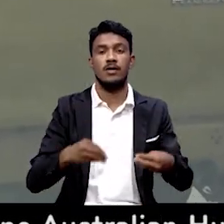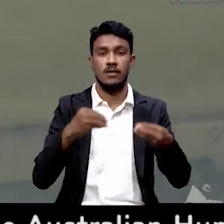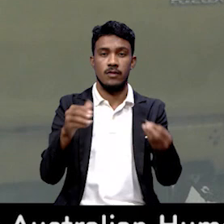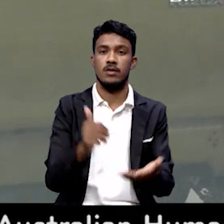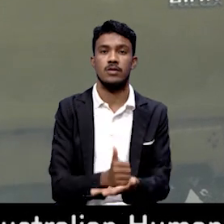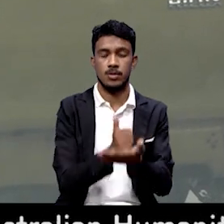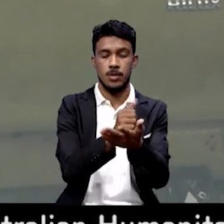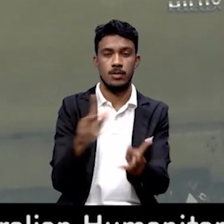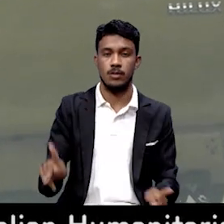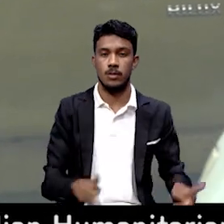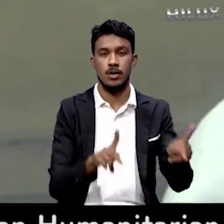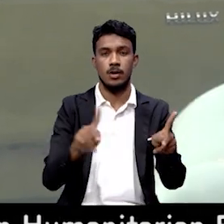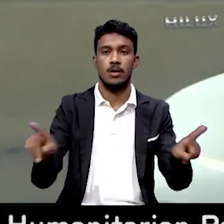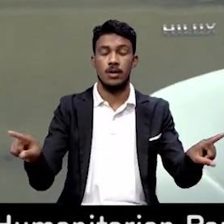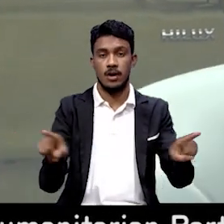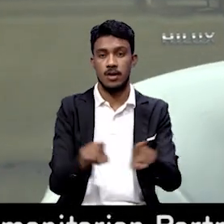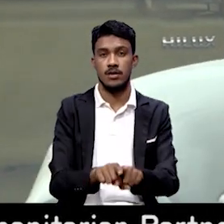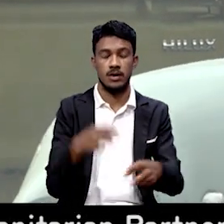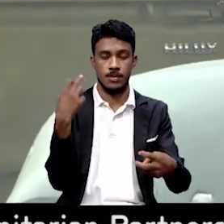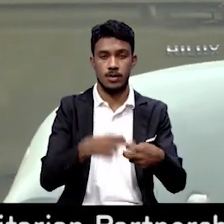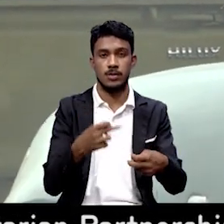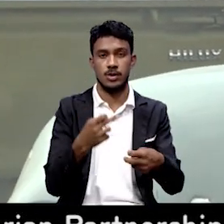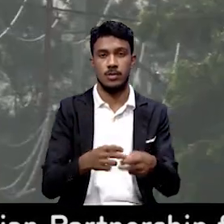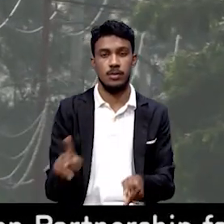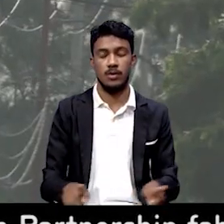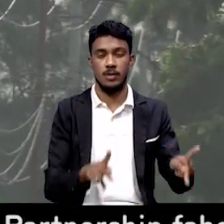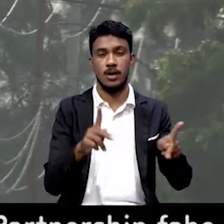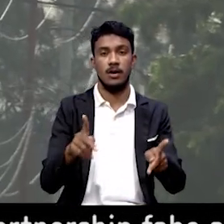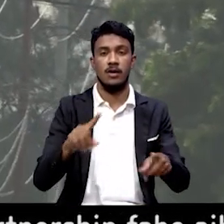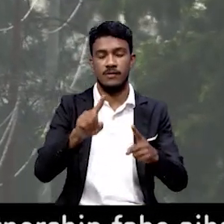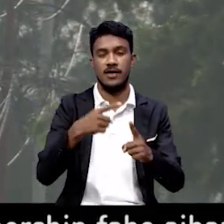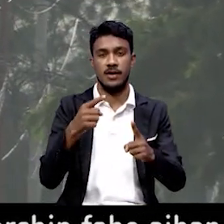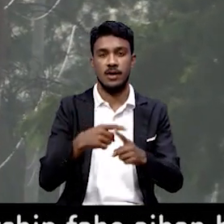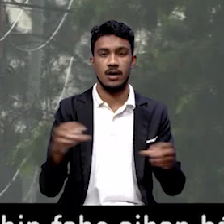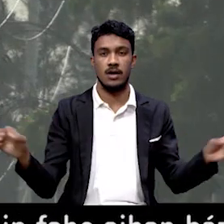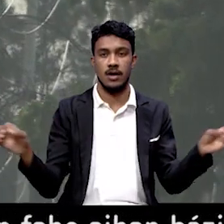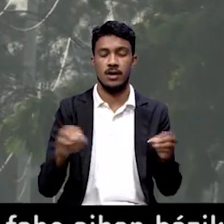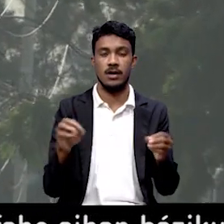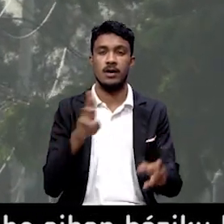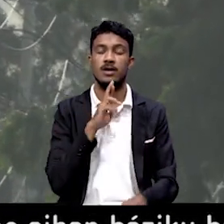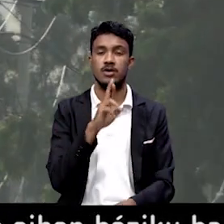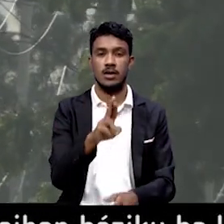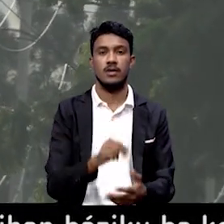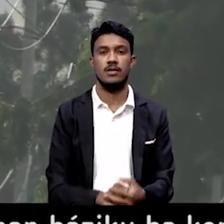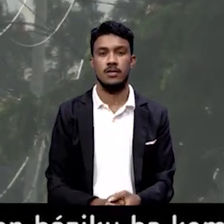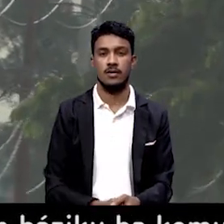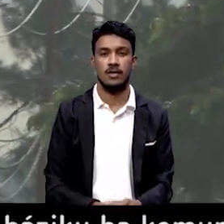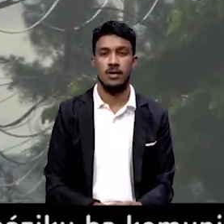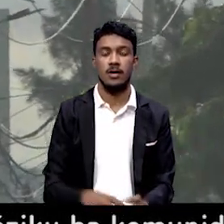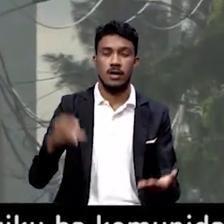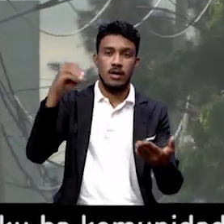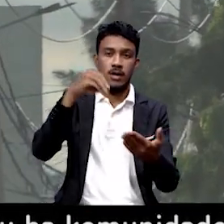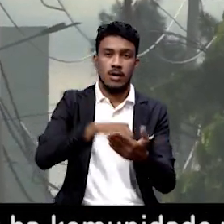assistência para público saímos preocupação para público para ir a resultado. Ato atinge metas